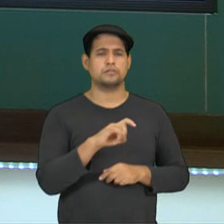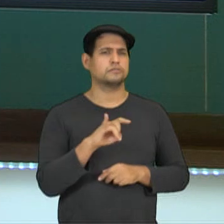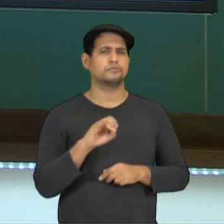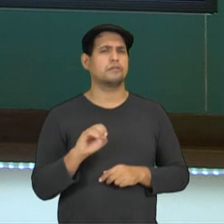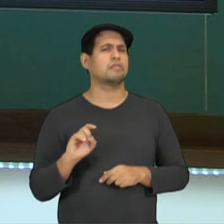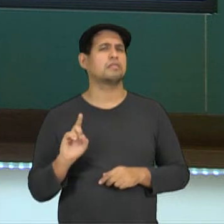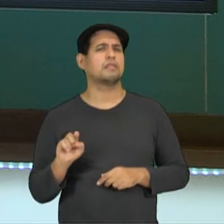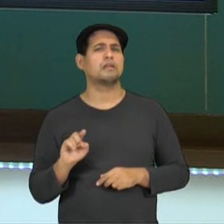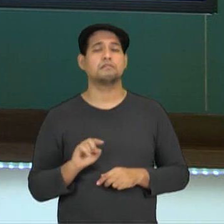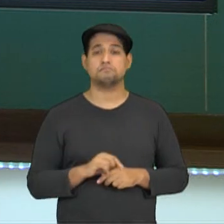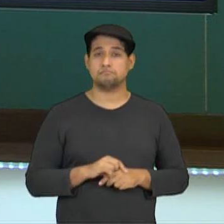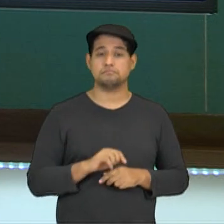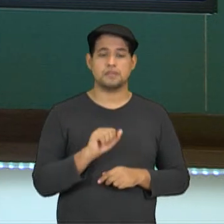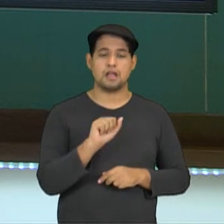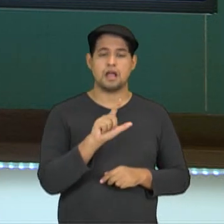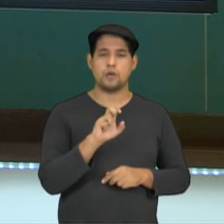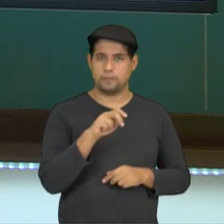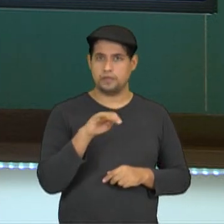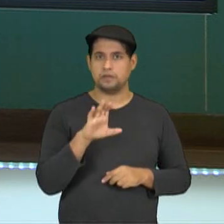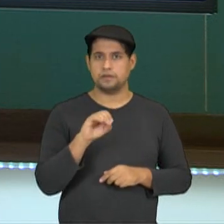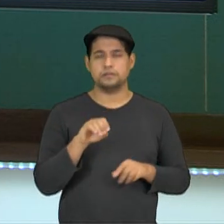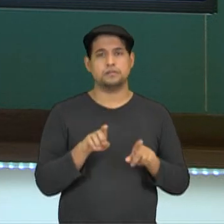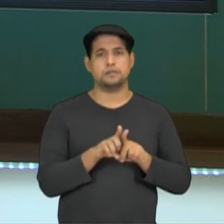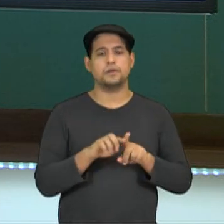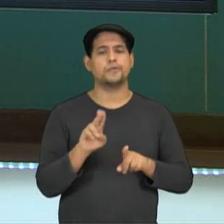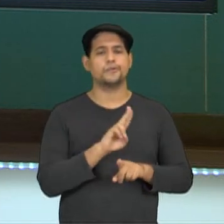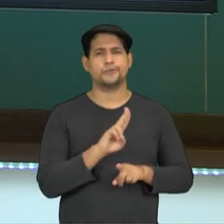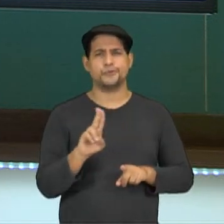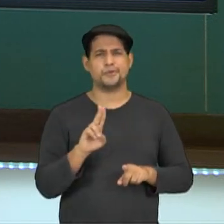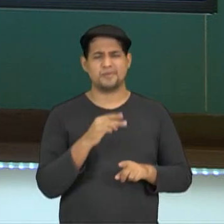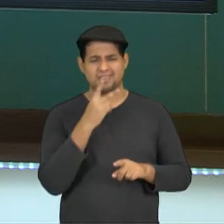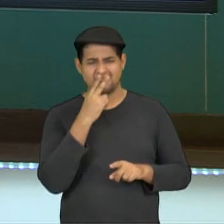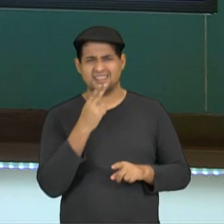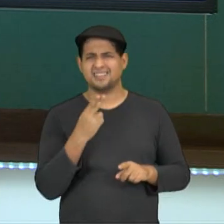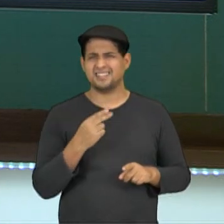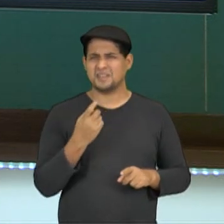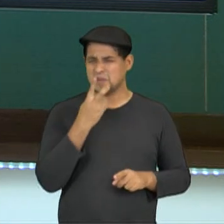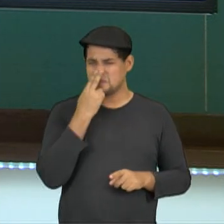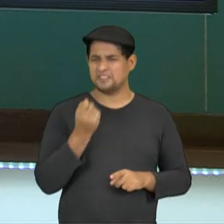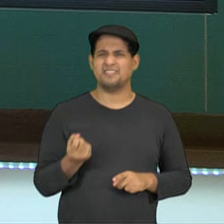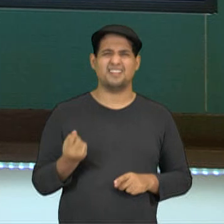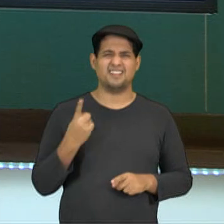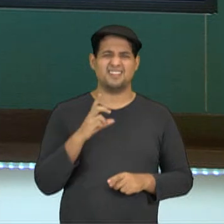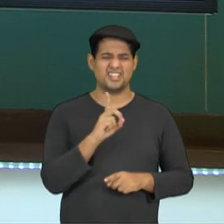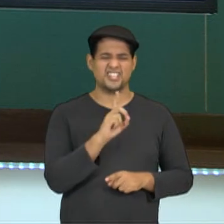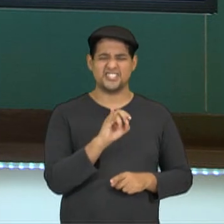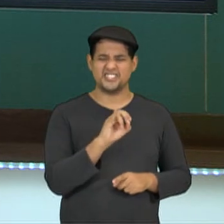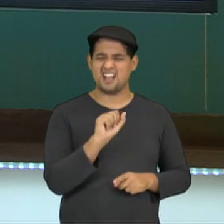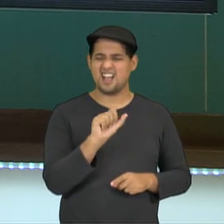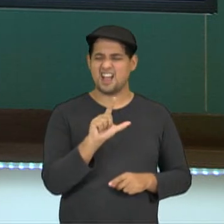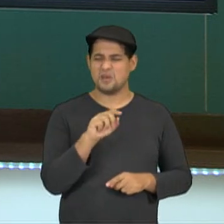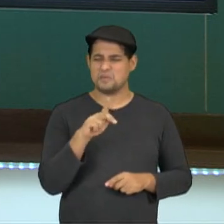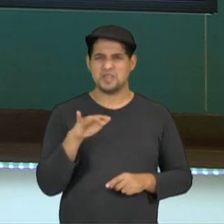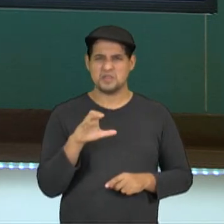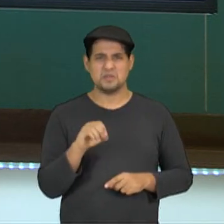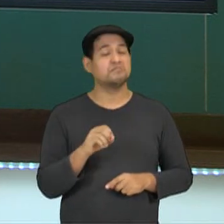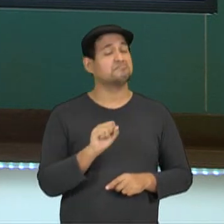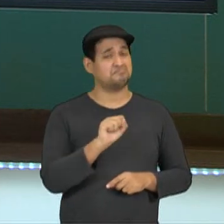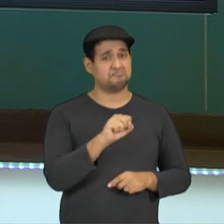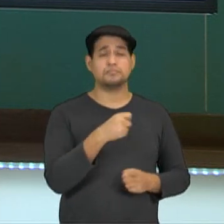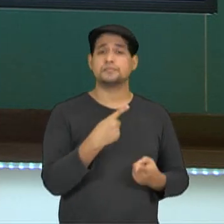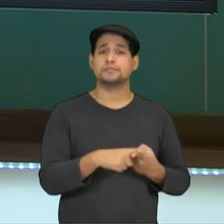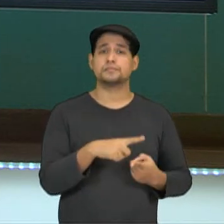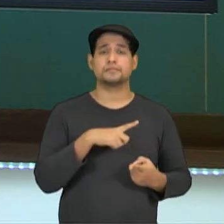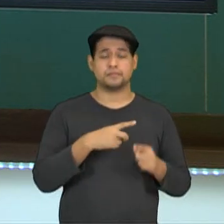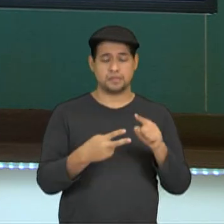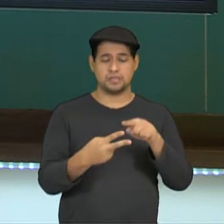de dialumínio, tá? Nome meio, né? Soa meio estranho, dialumínio, mas é isso mesmo, porque são